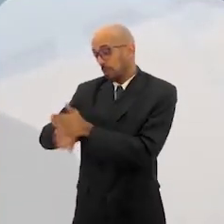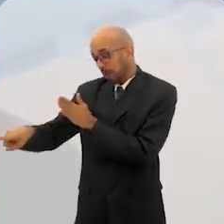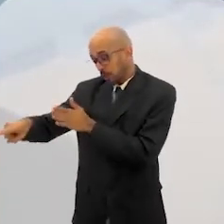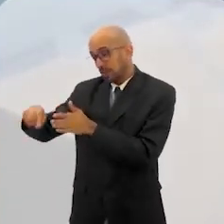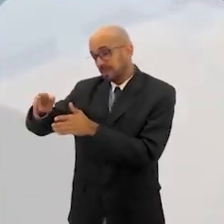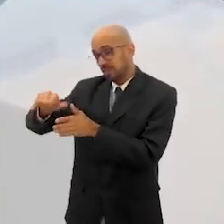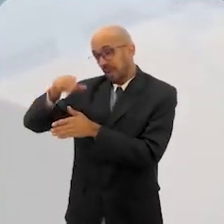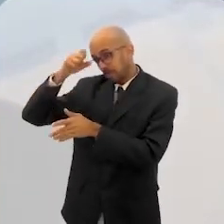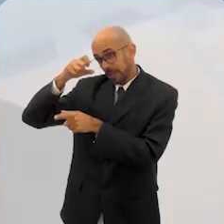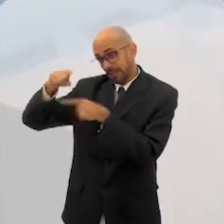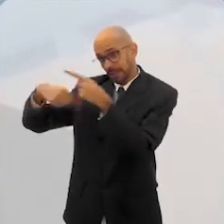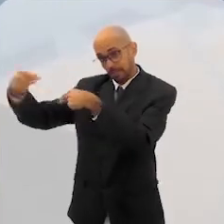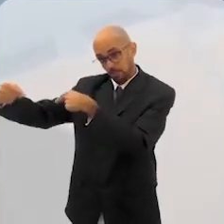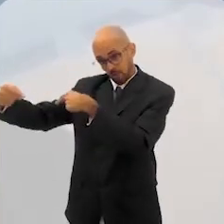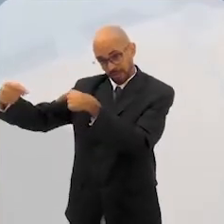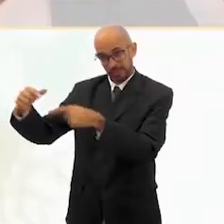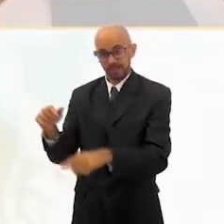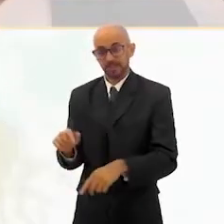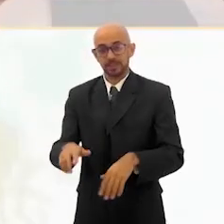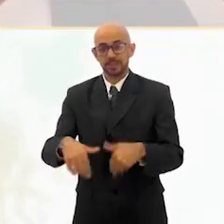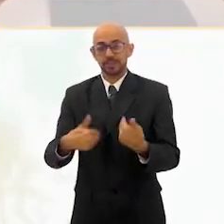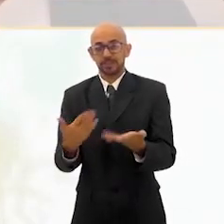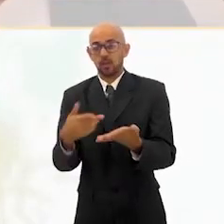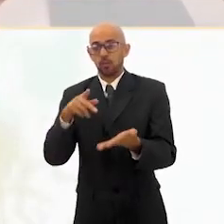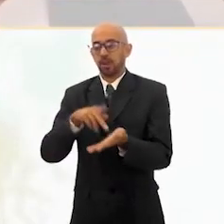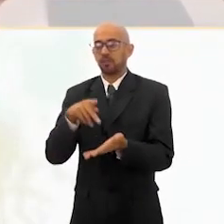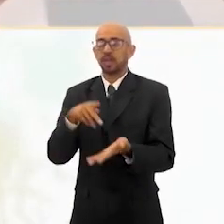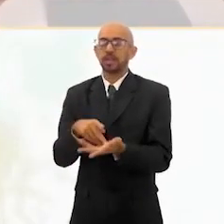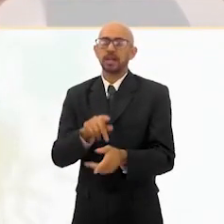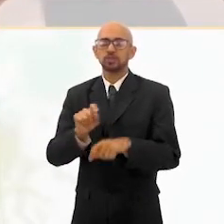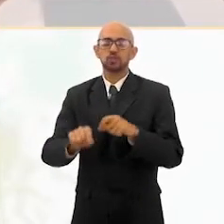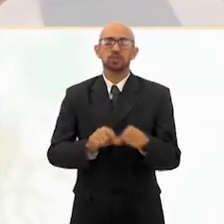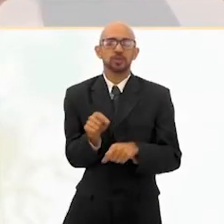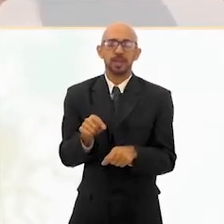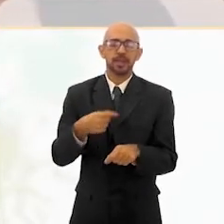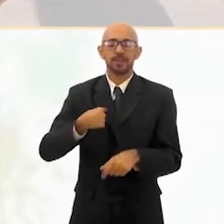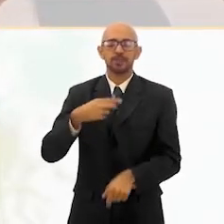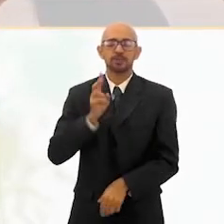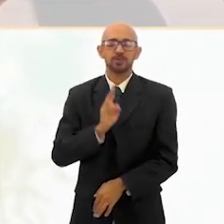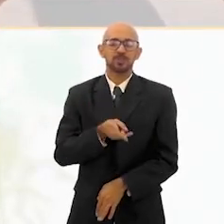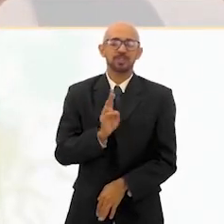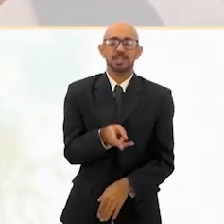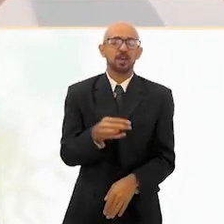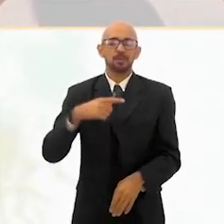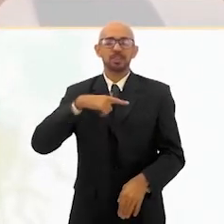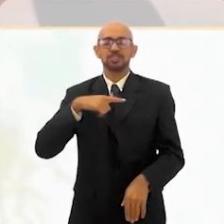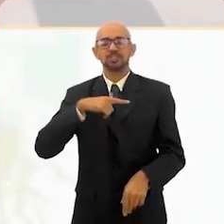na próxima série, né? Como você citou aí. Então, na verdade, assim, eu sempre tive,